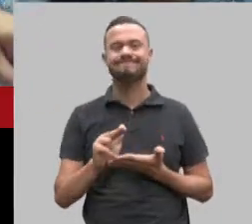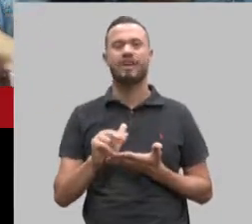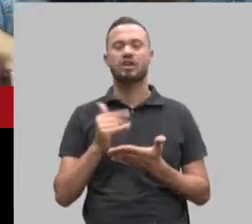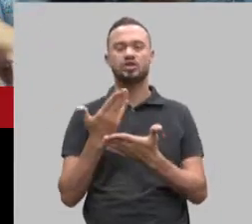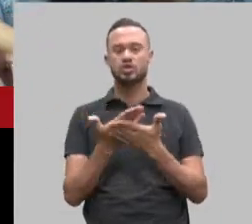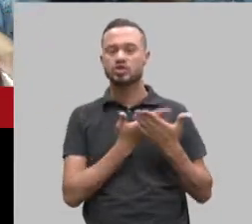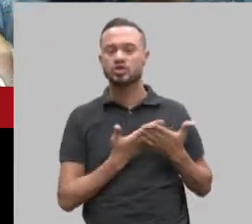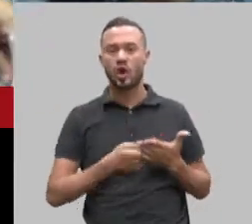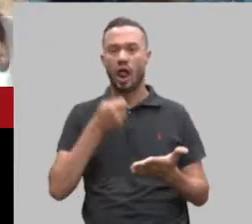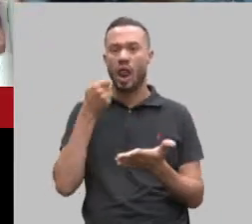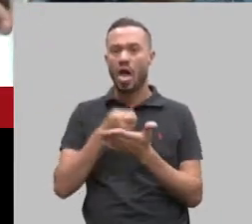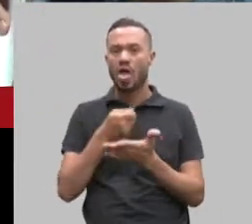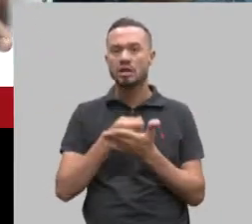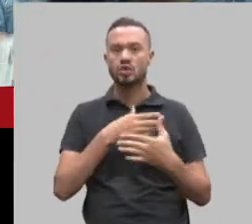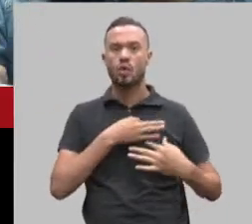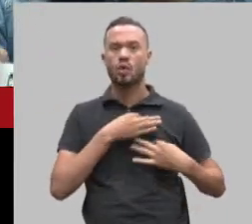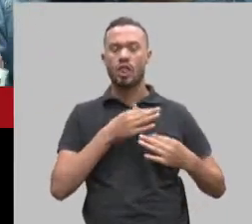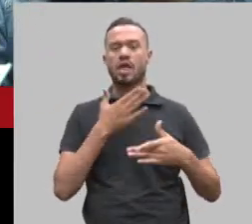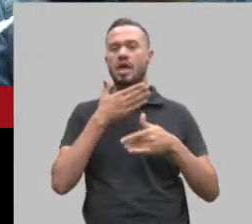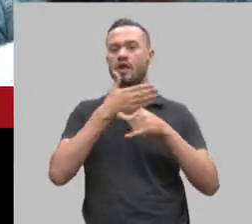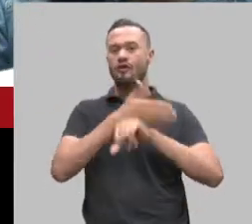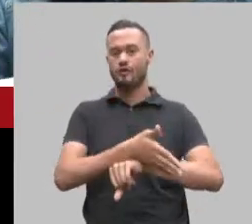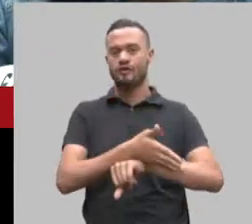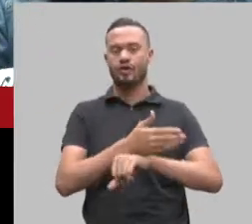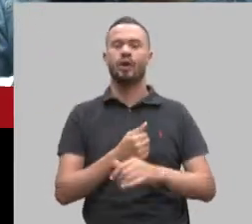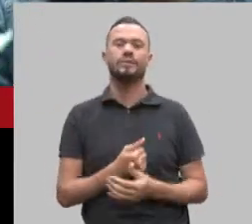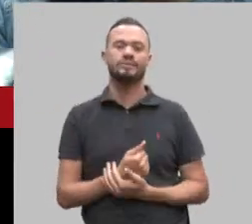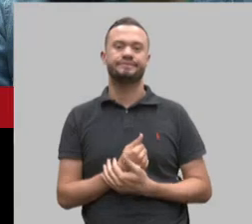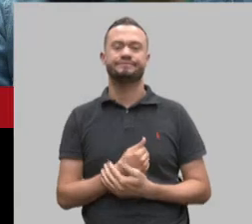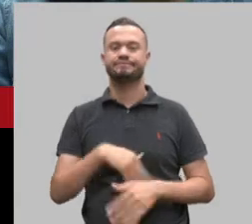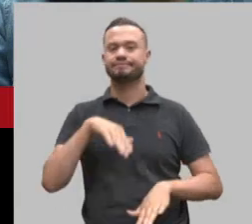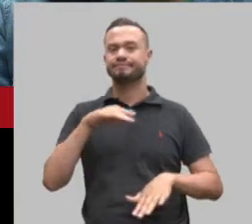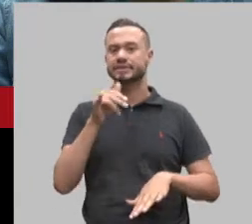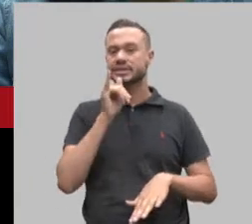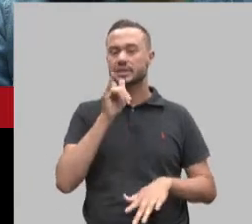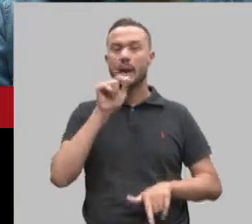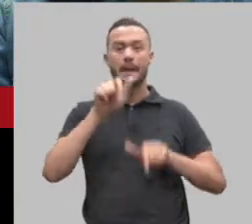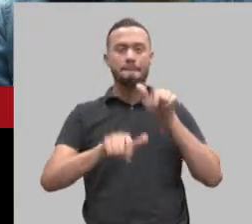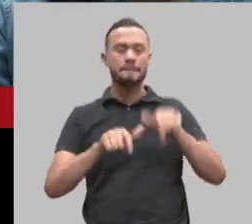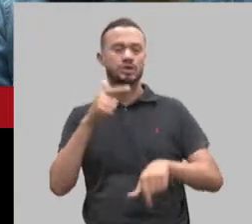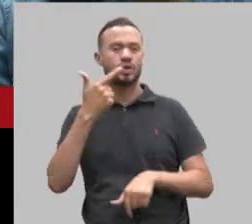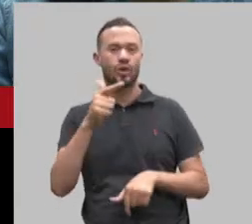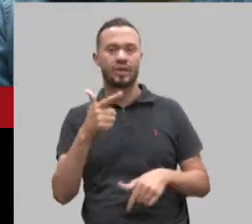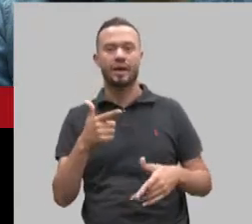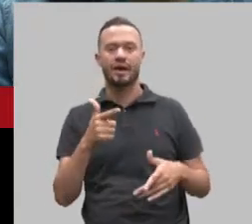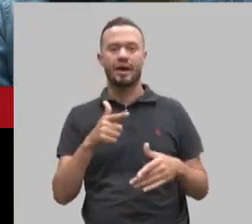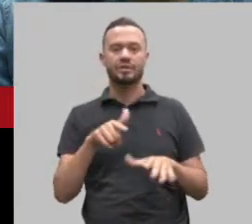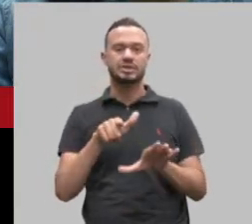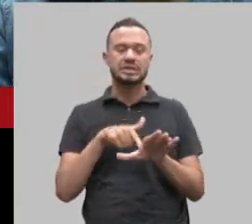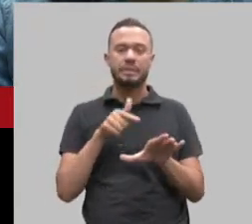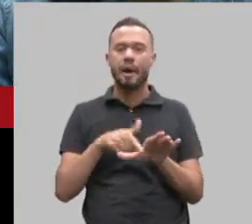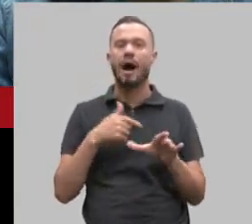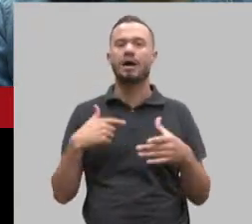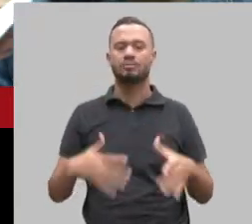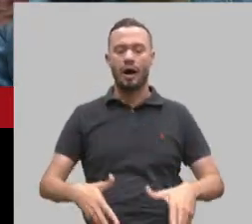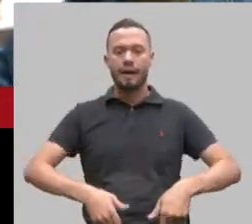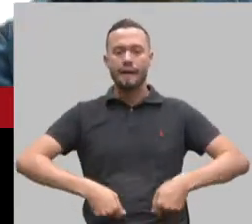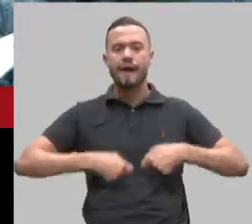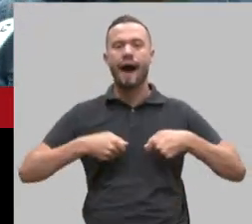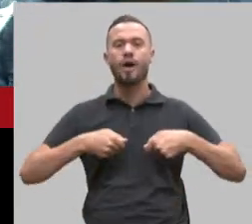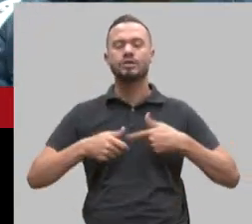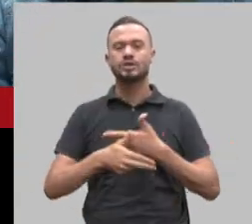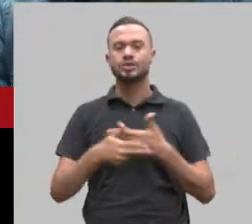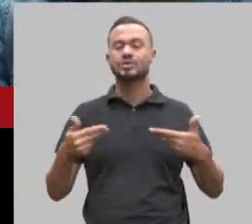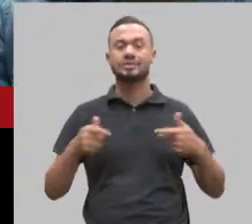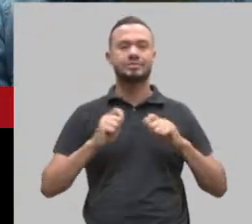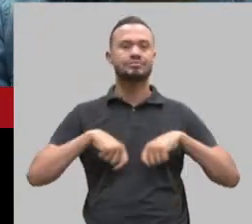para você entrar então a pessoa que não tem um sapato fechado uma calça ou o uniforme em si ela fica impossibilidade